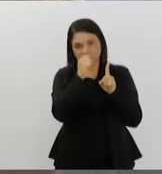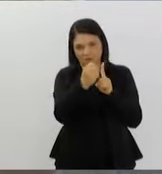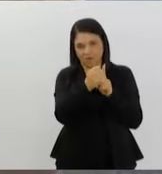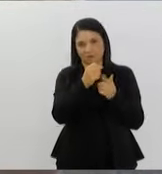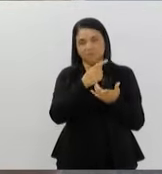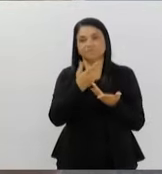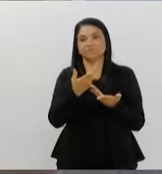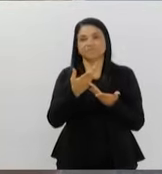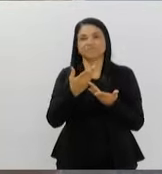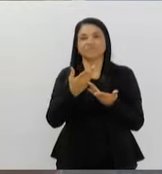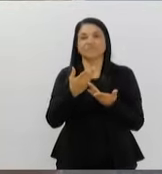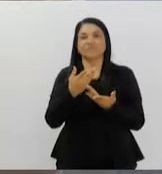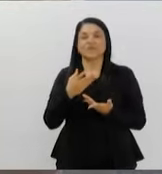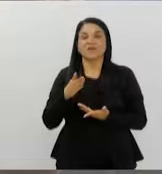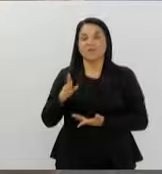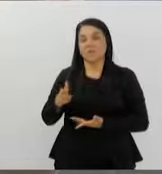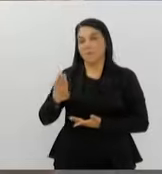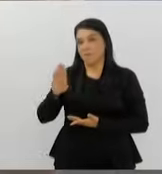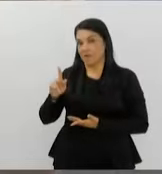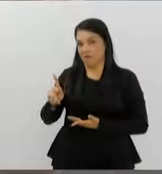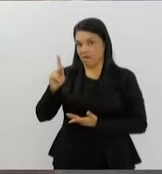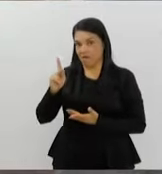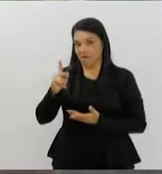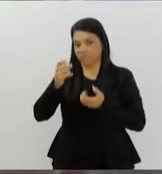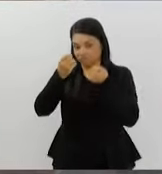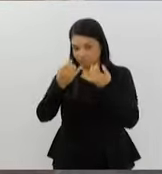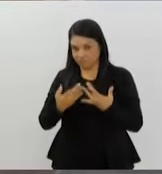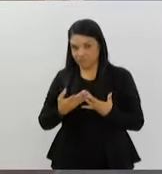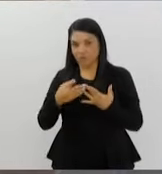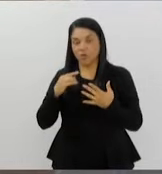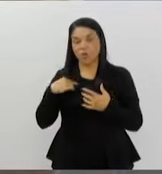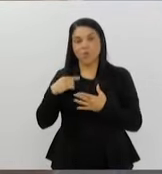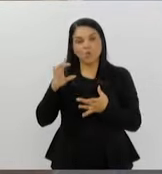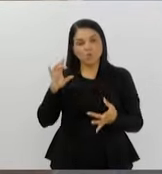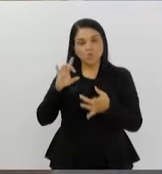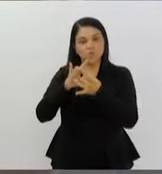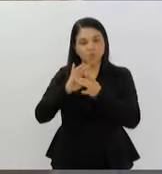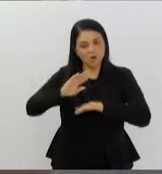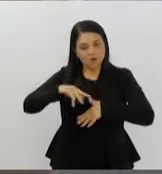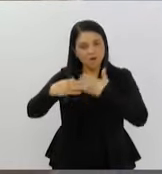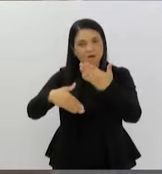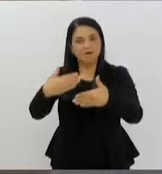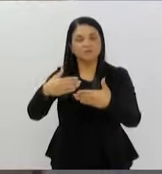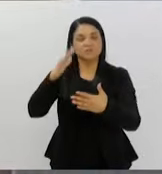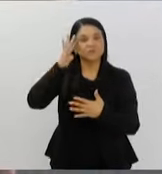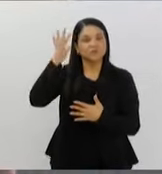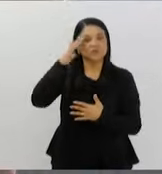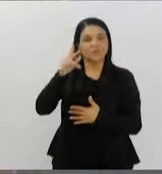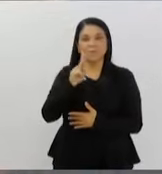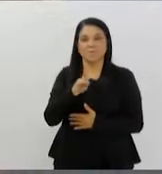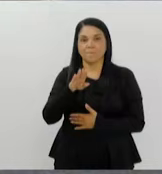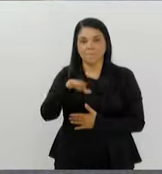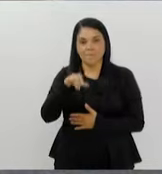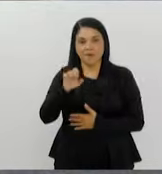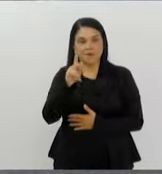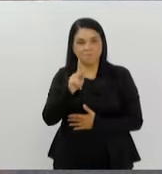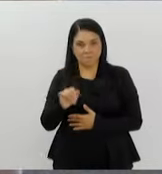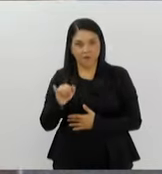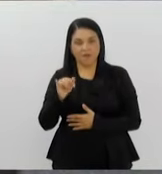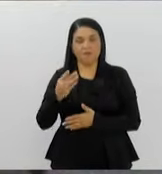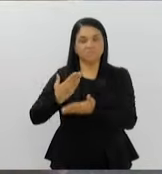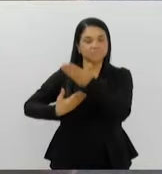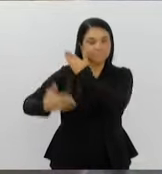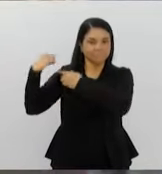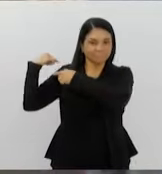É isso, como diria BK, eu sou a continuação de um sonho, da minha mãe, do meu pai, de todos que vieram antes de